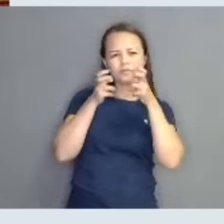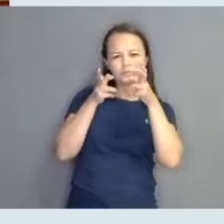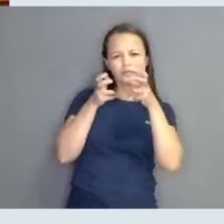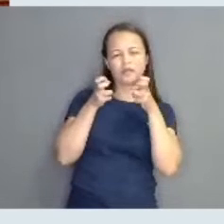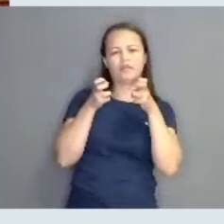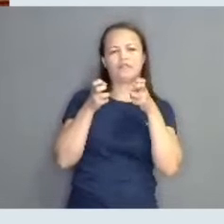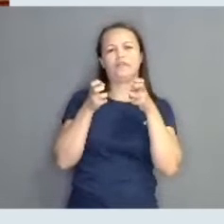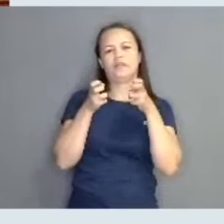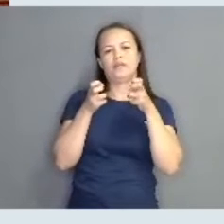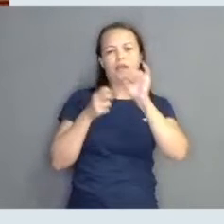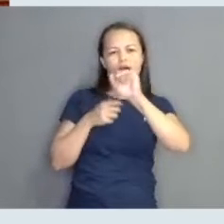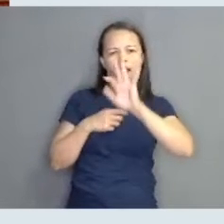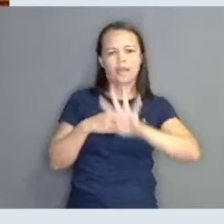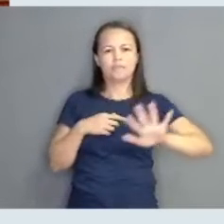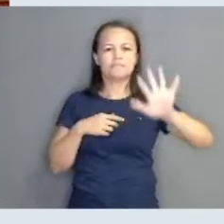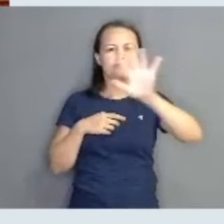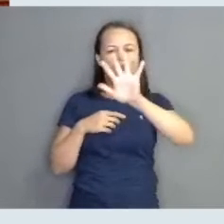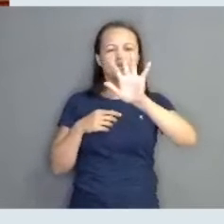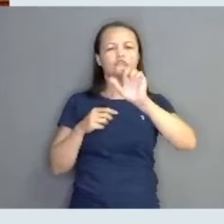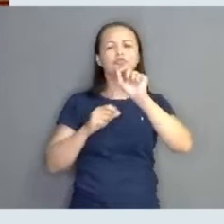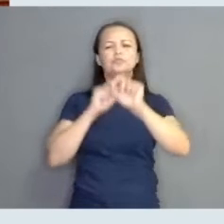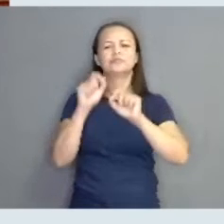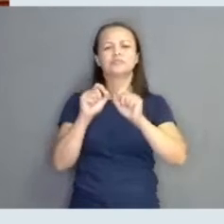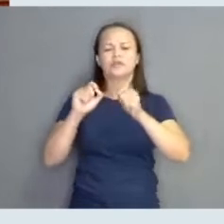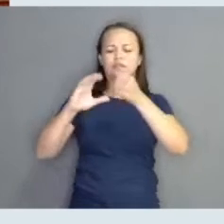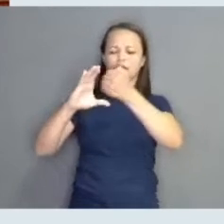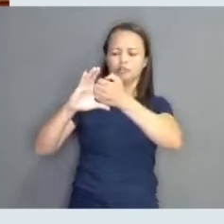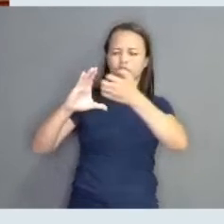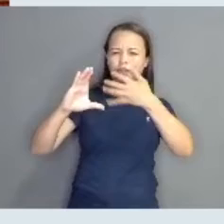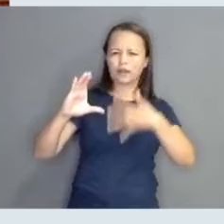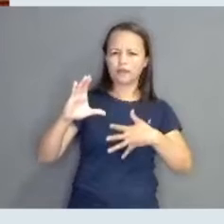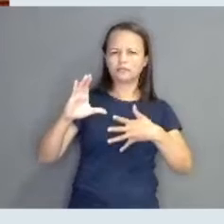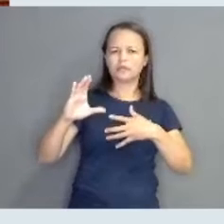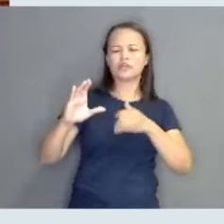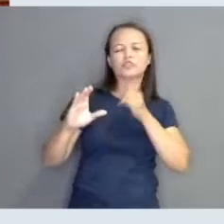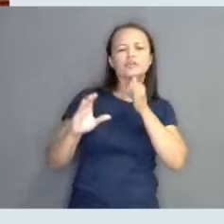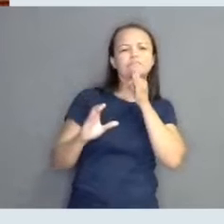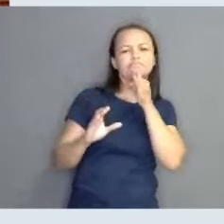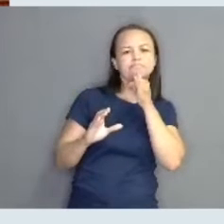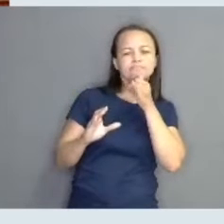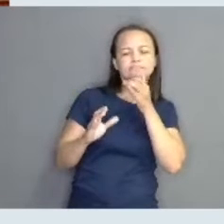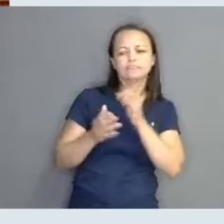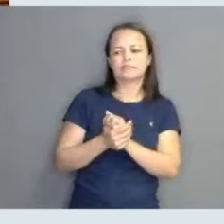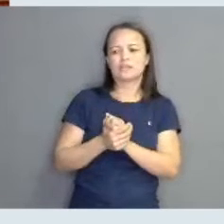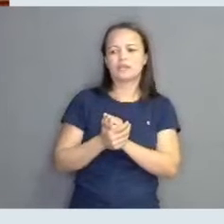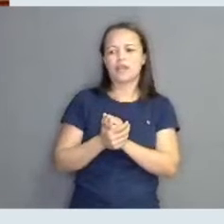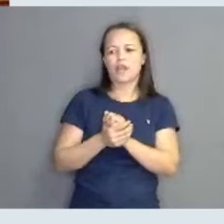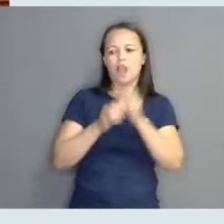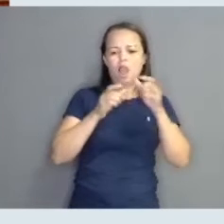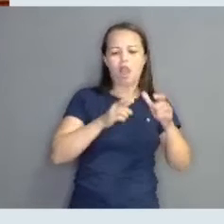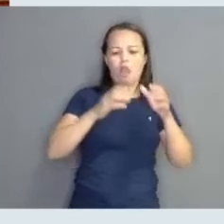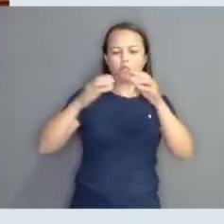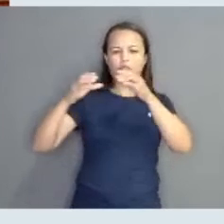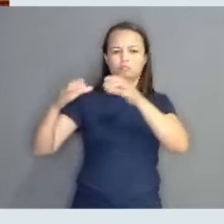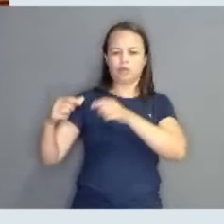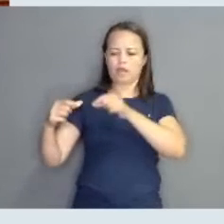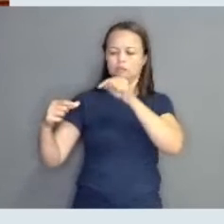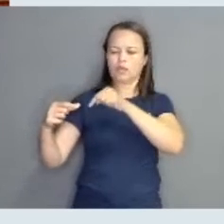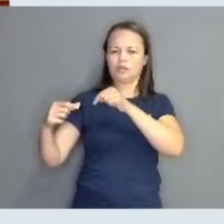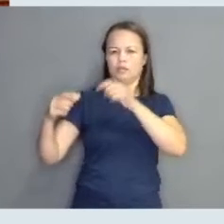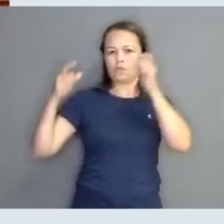algumas características. Por exemplo, ao lado dela tem uma coroa,